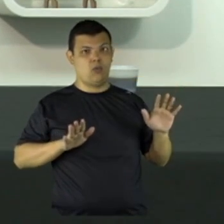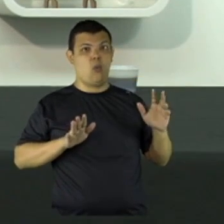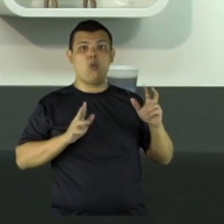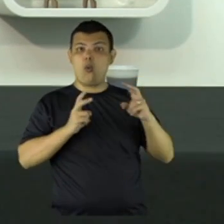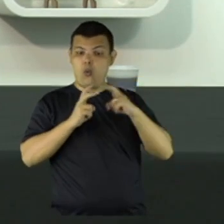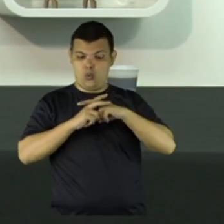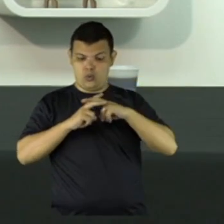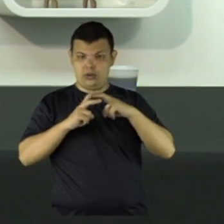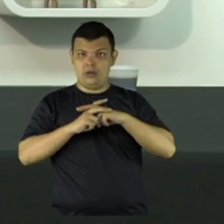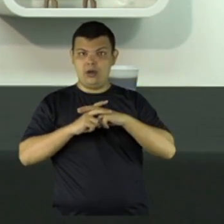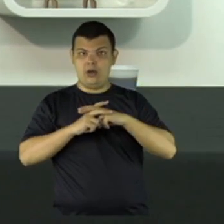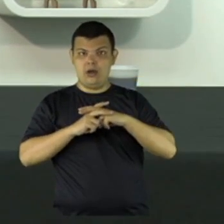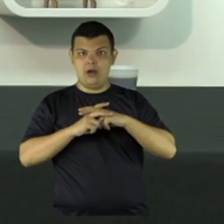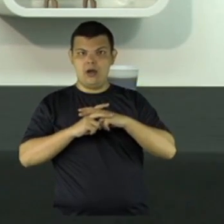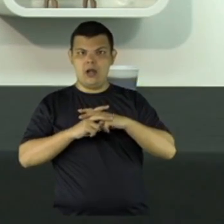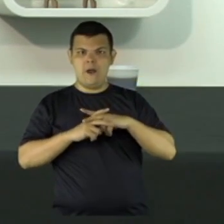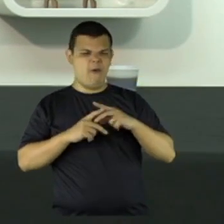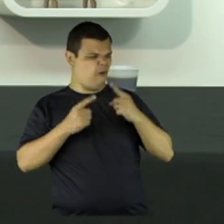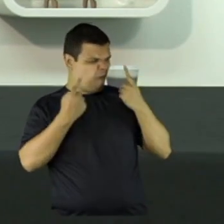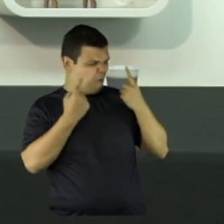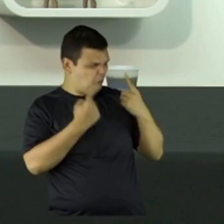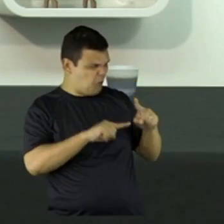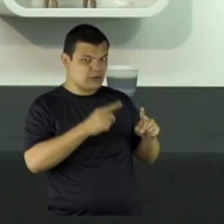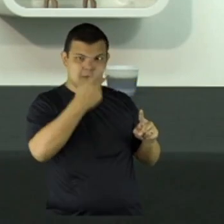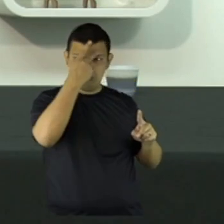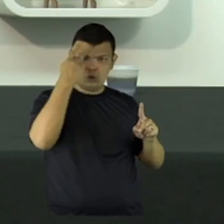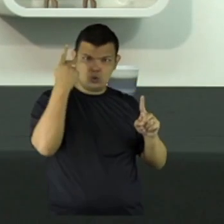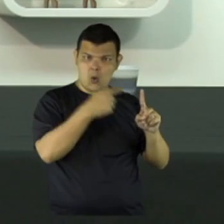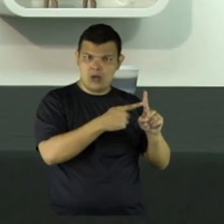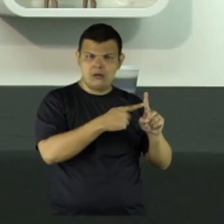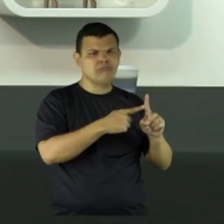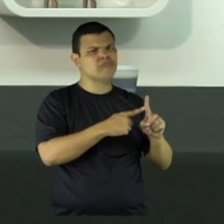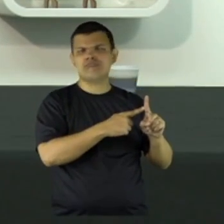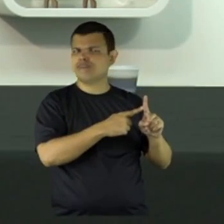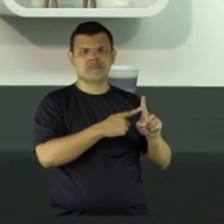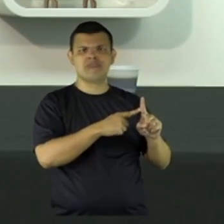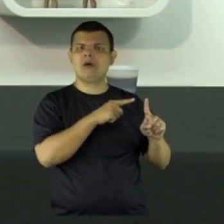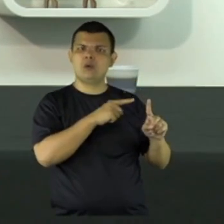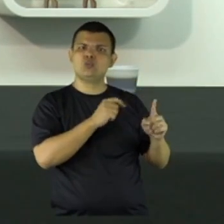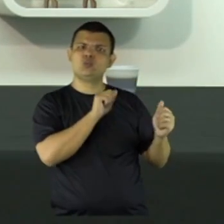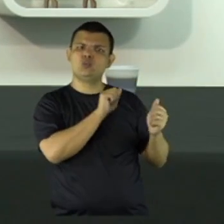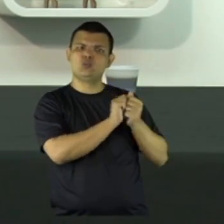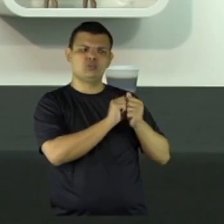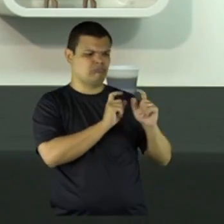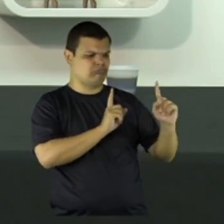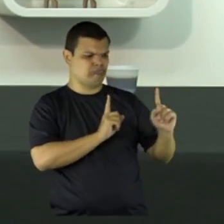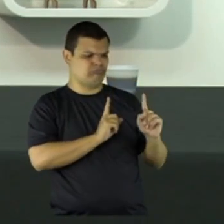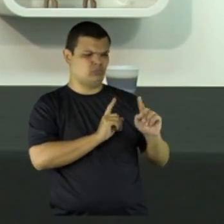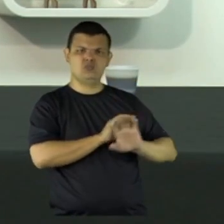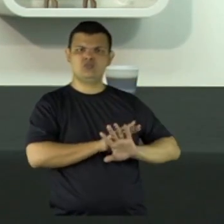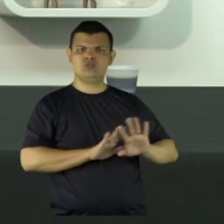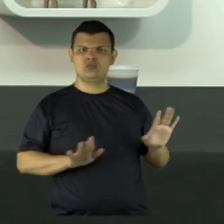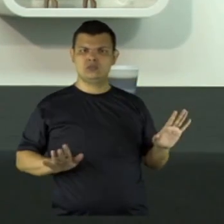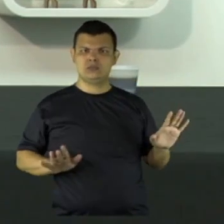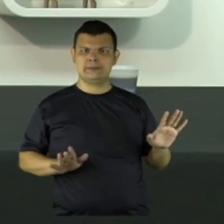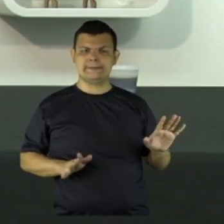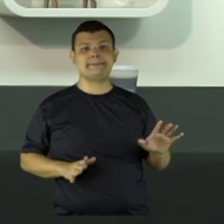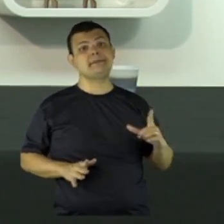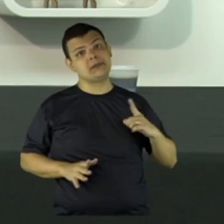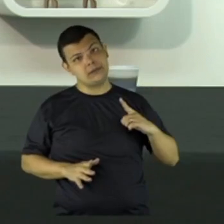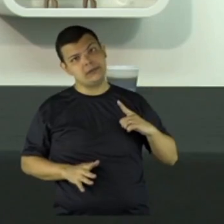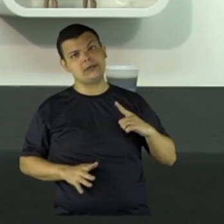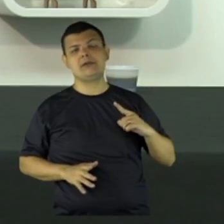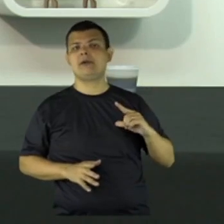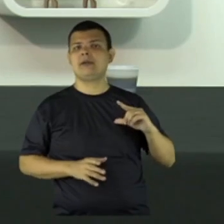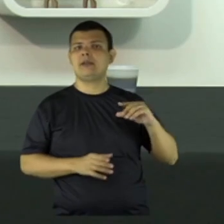luta, você não luta contra alguém, mas você luta com alguém, certo? A outra pessoa ela faz